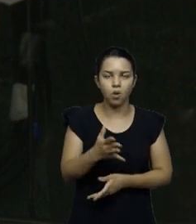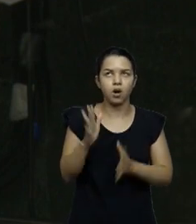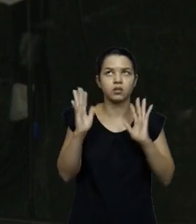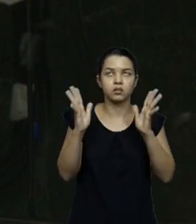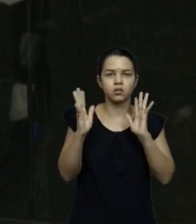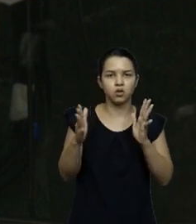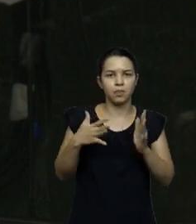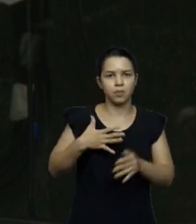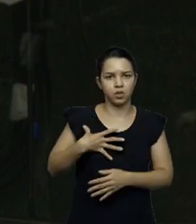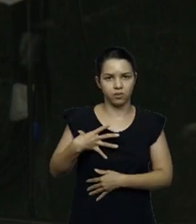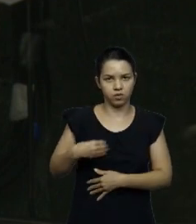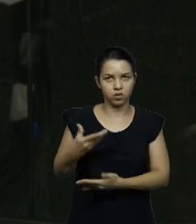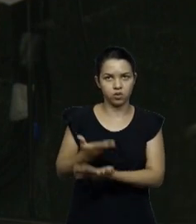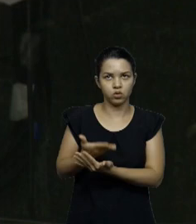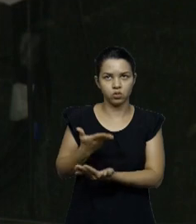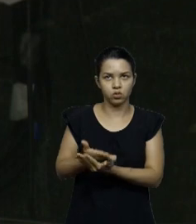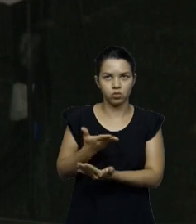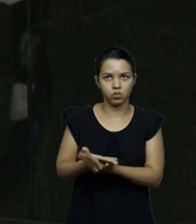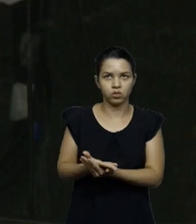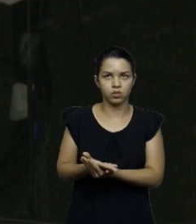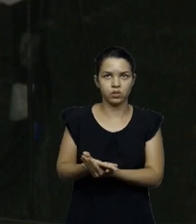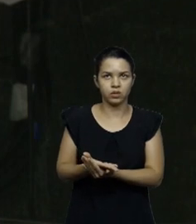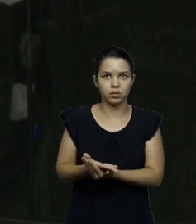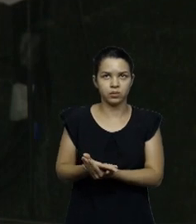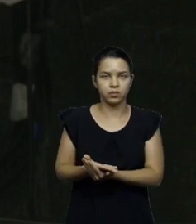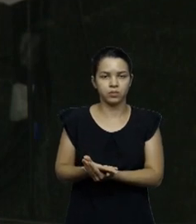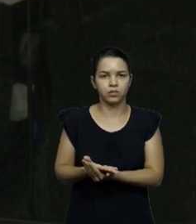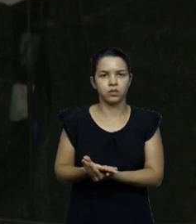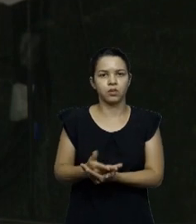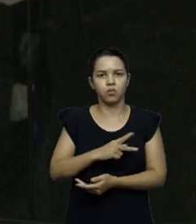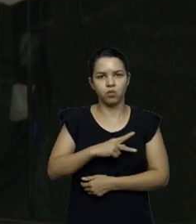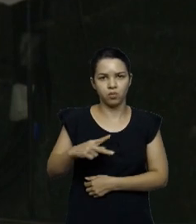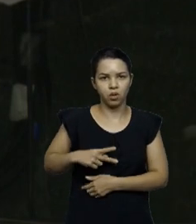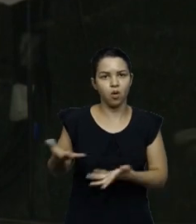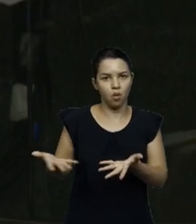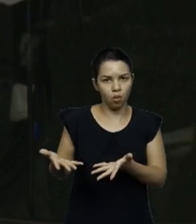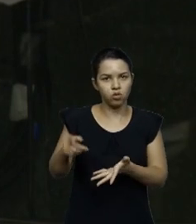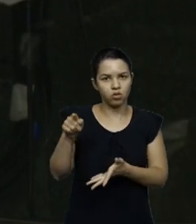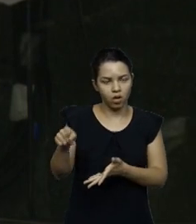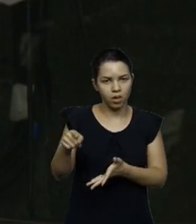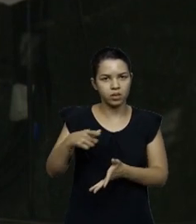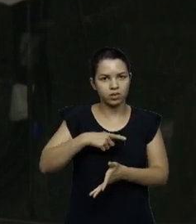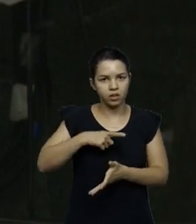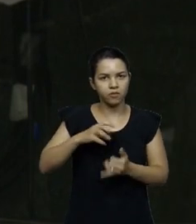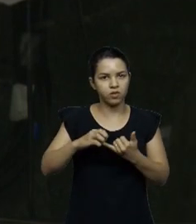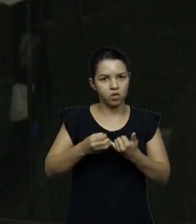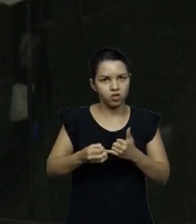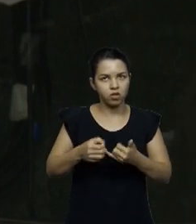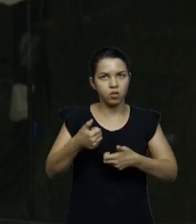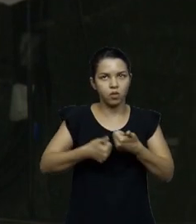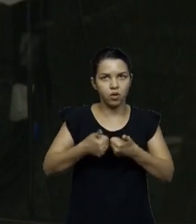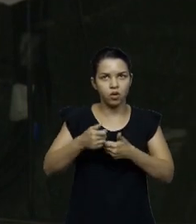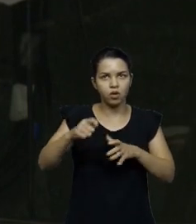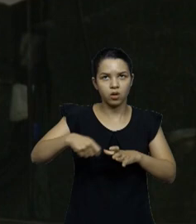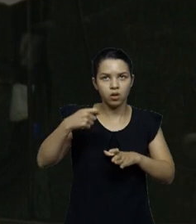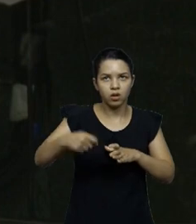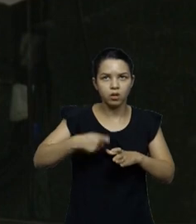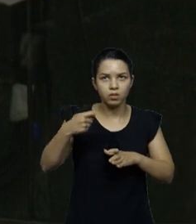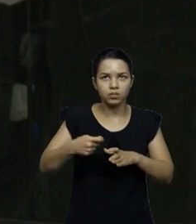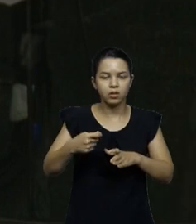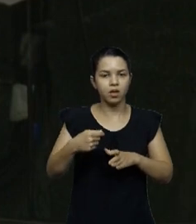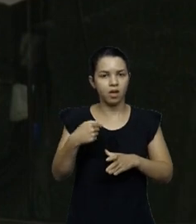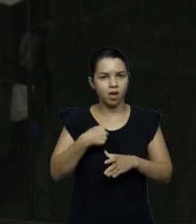pública e hoje ela tinha um prato de fazer um arroz para comer E aí eu mando claro linda e bela